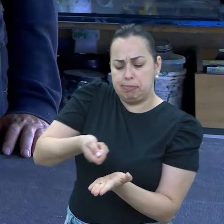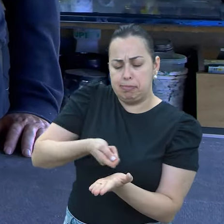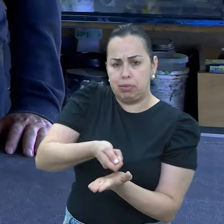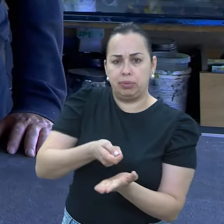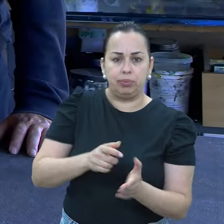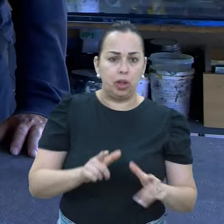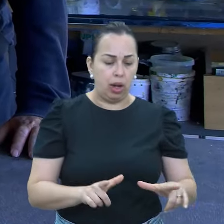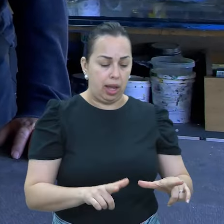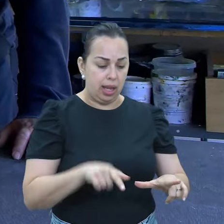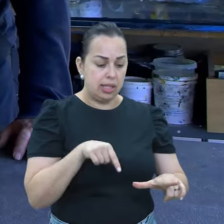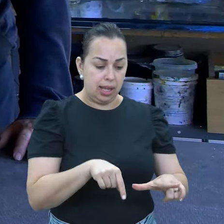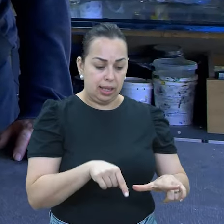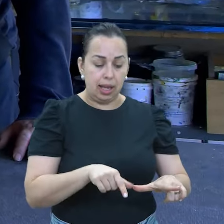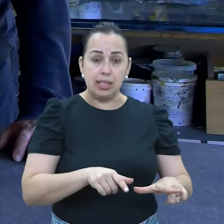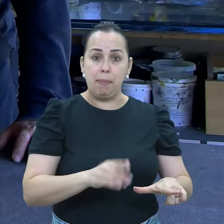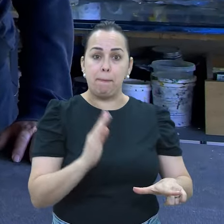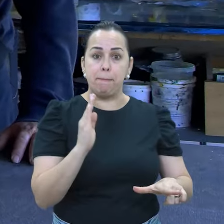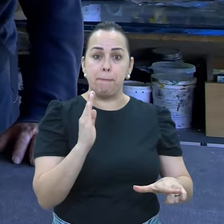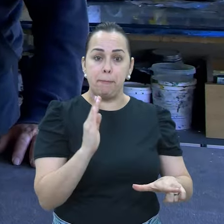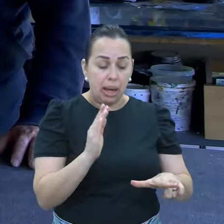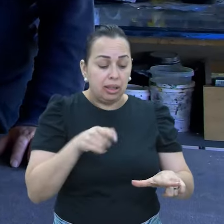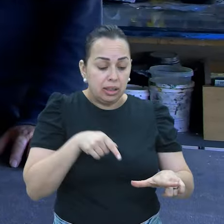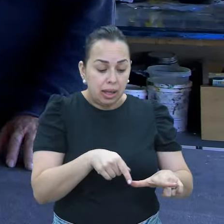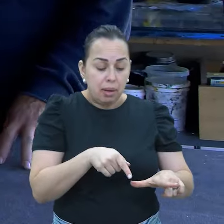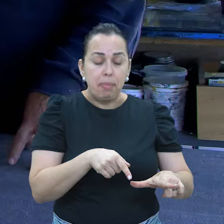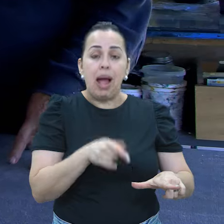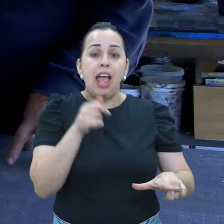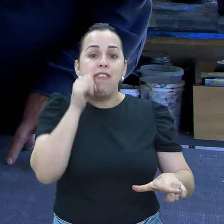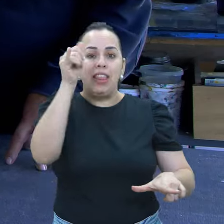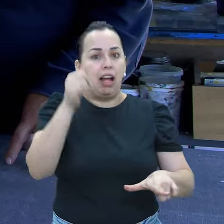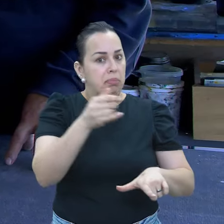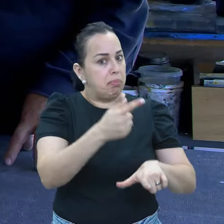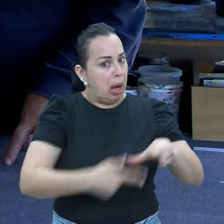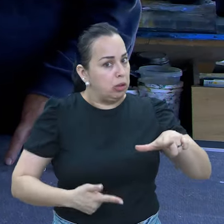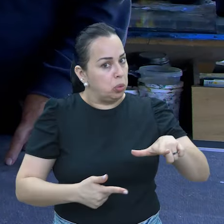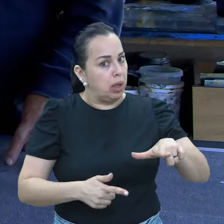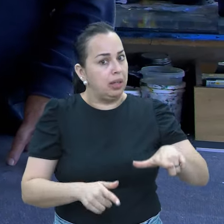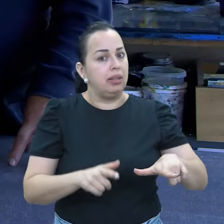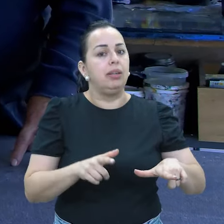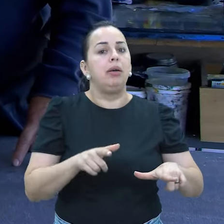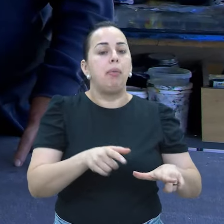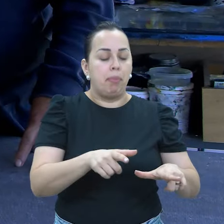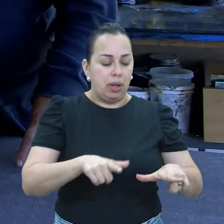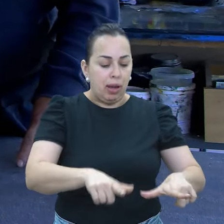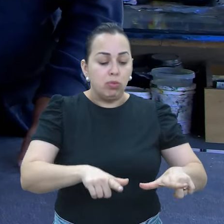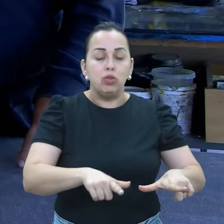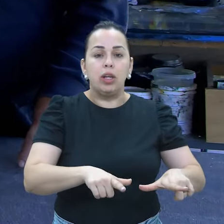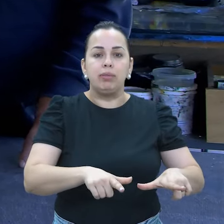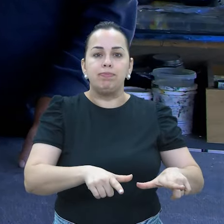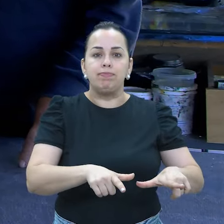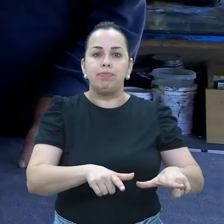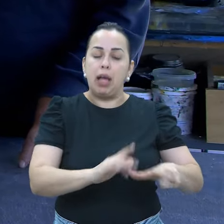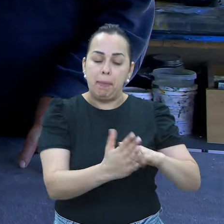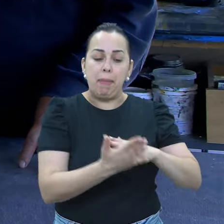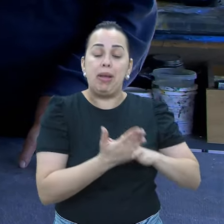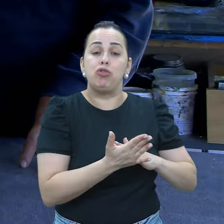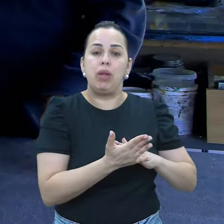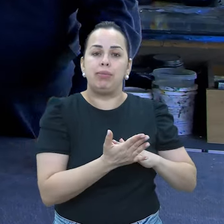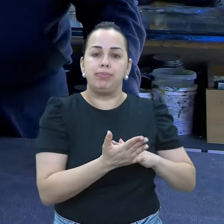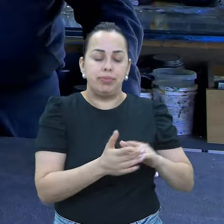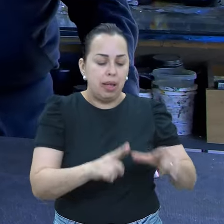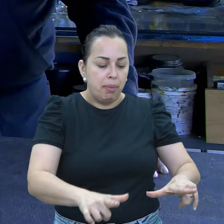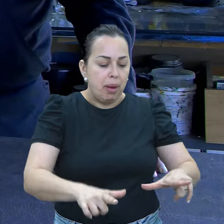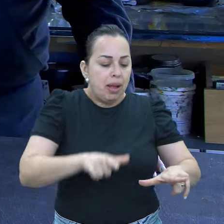vai. Isso aqui vai ser muito importante agora para não cortar o dedo de ninguém, sim, né? Sim, sim, porque essa ferramenta, sim, esse suporte que ele colocou aqui na